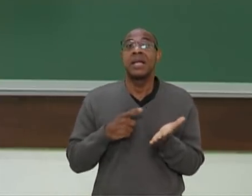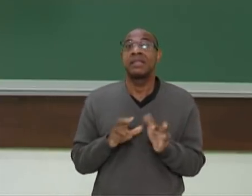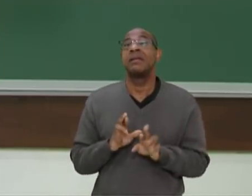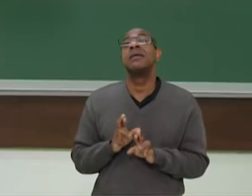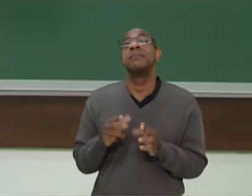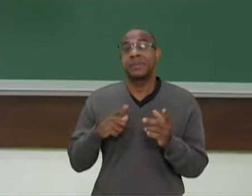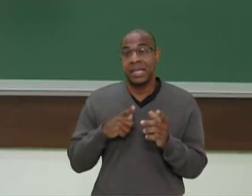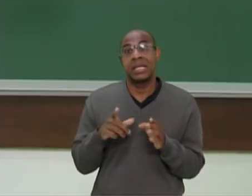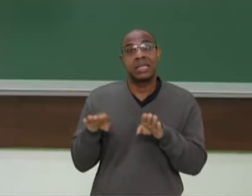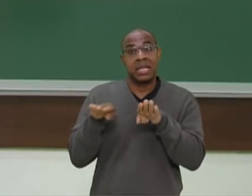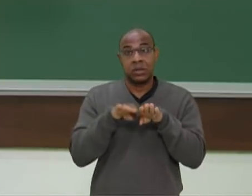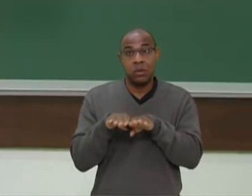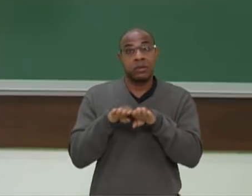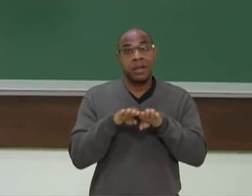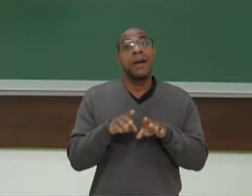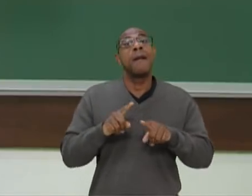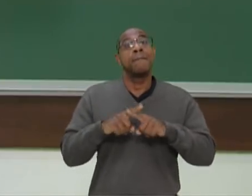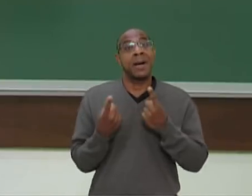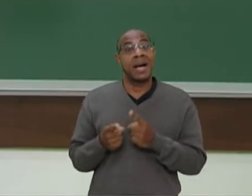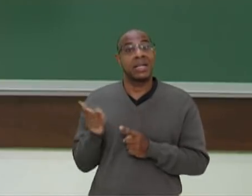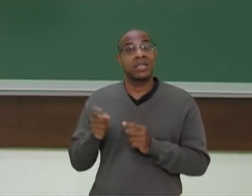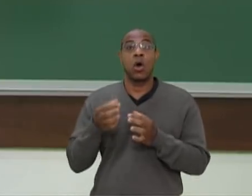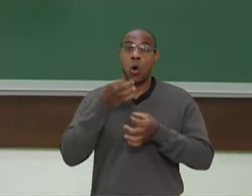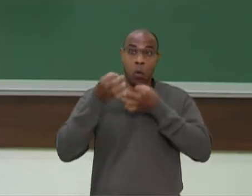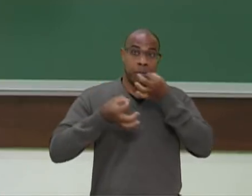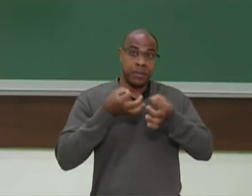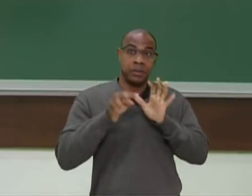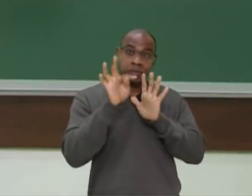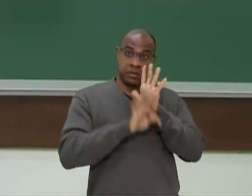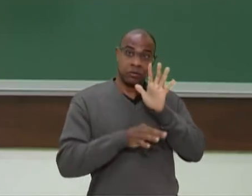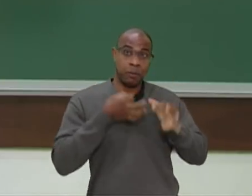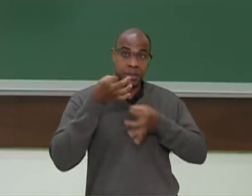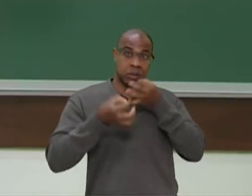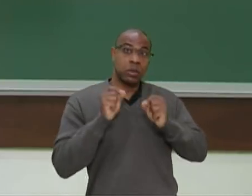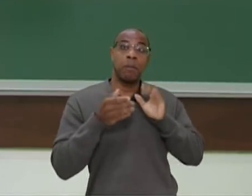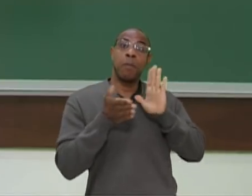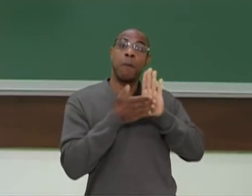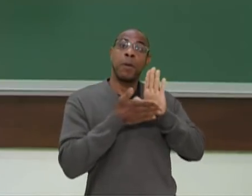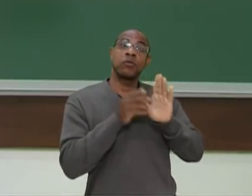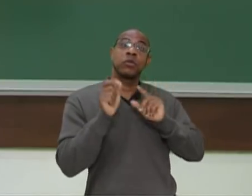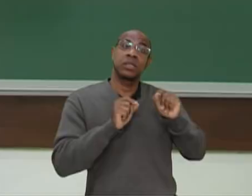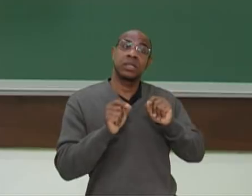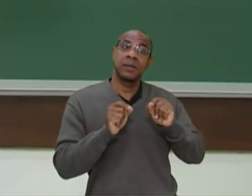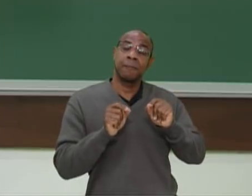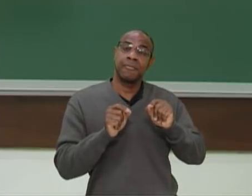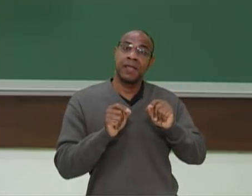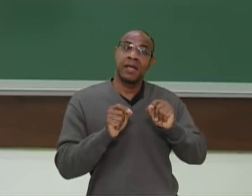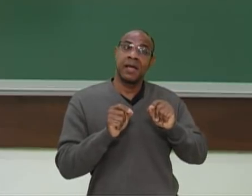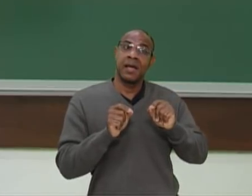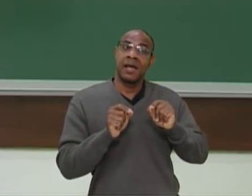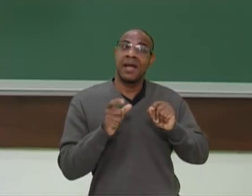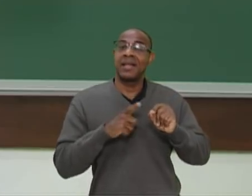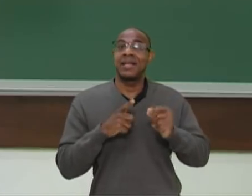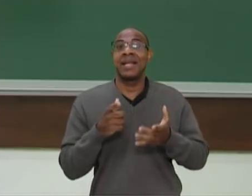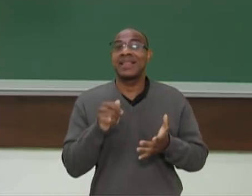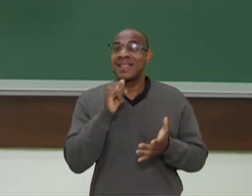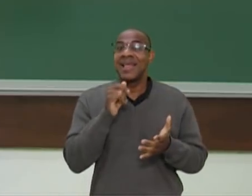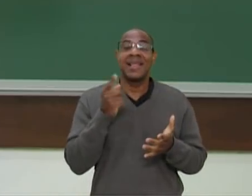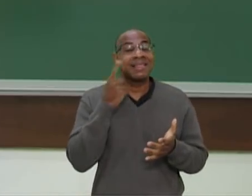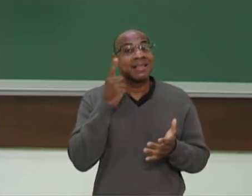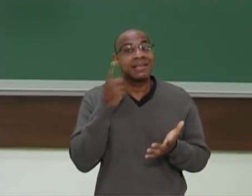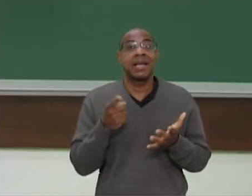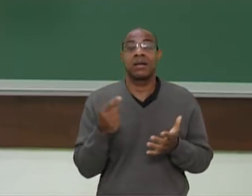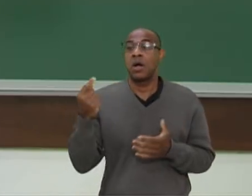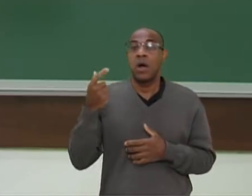semelhança, mas aqui no artigo de opinião, o propósito é persuadir, é convencer o